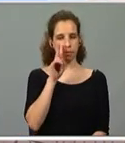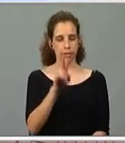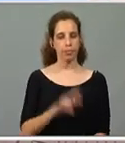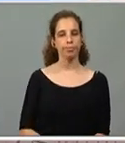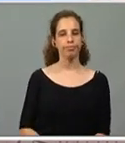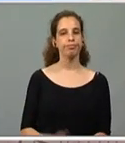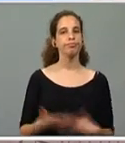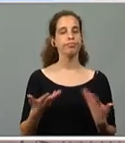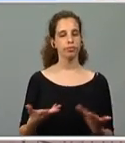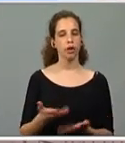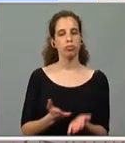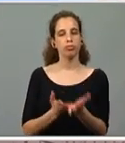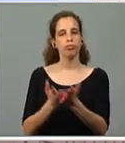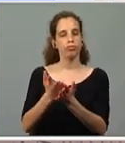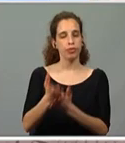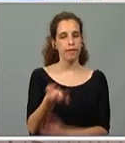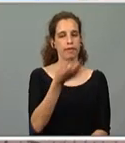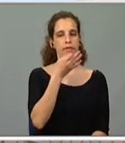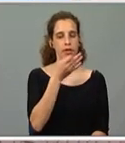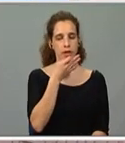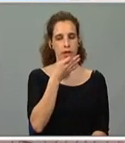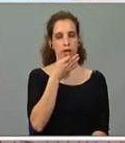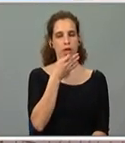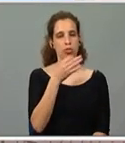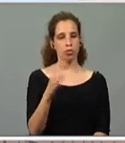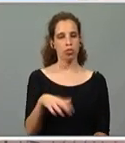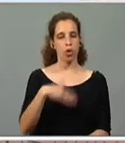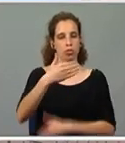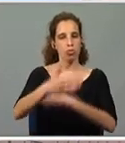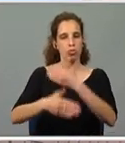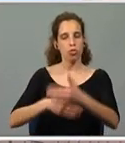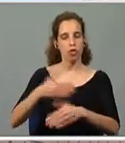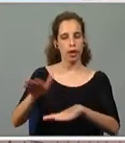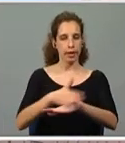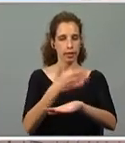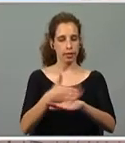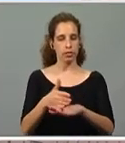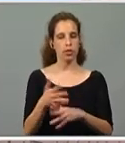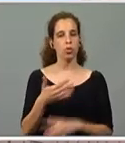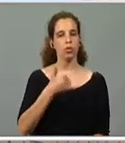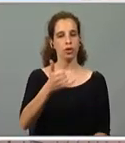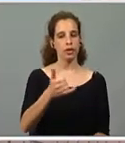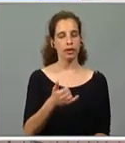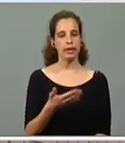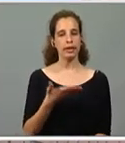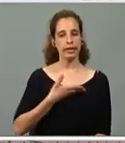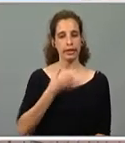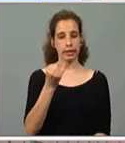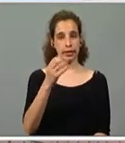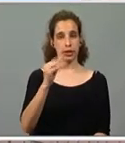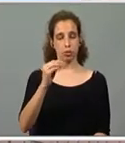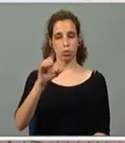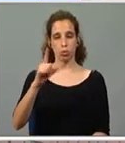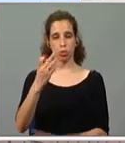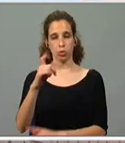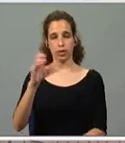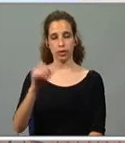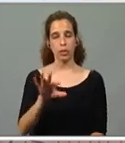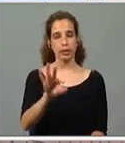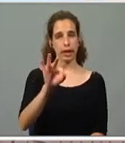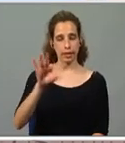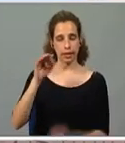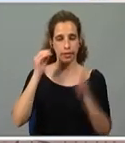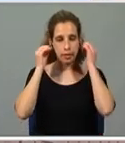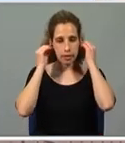observar. Ora, continuando a falar dos nossos processos de separação, o processo que vem a seguir é a chamada dissolução